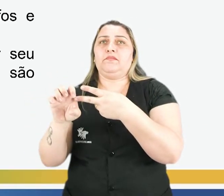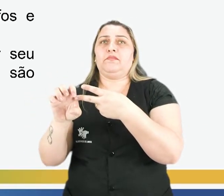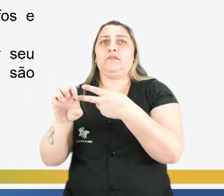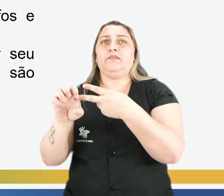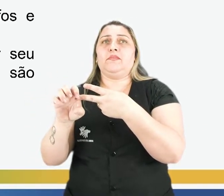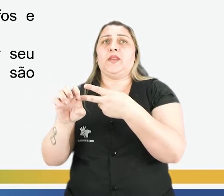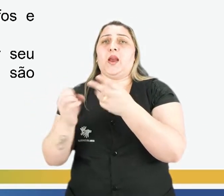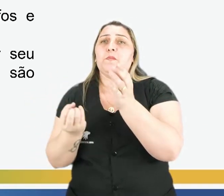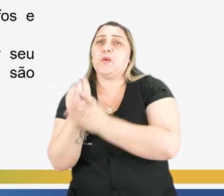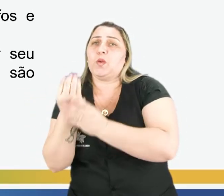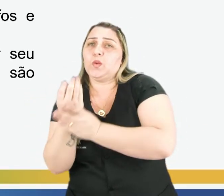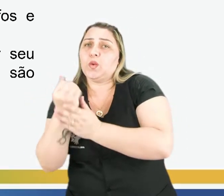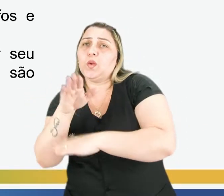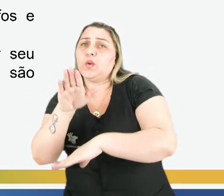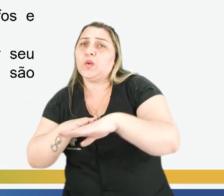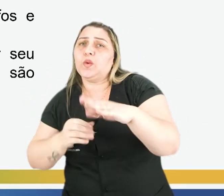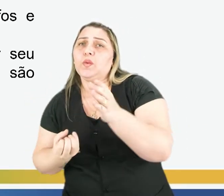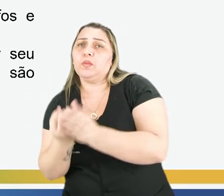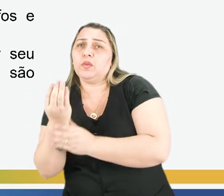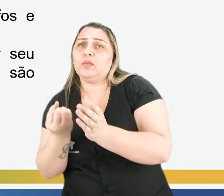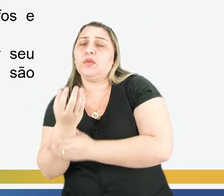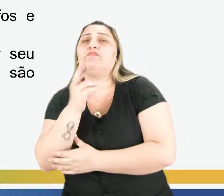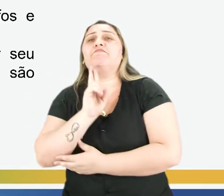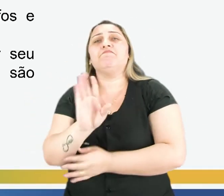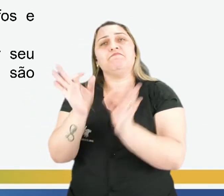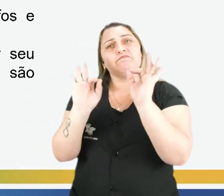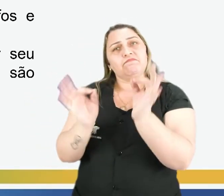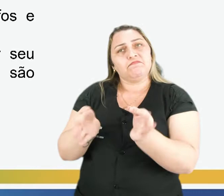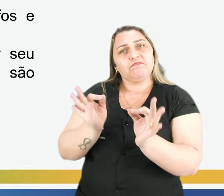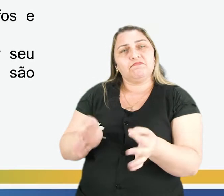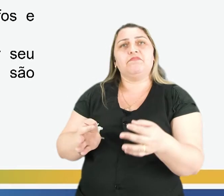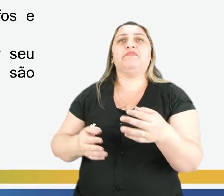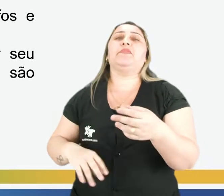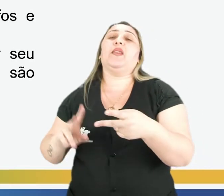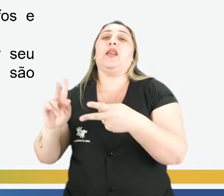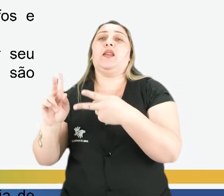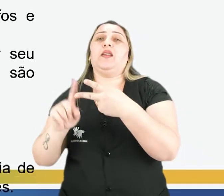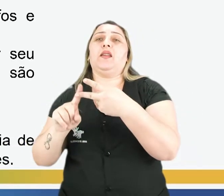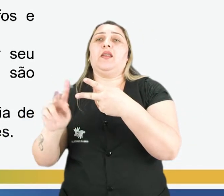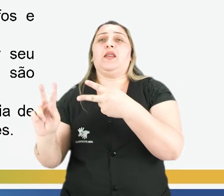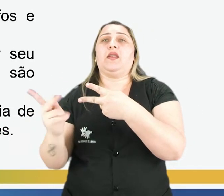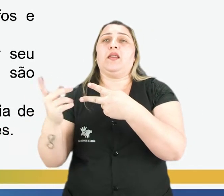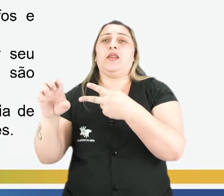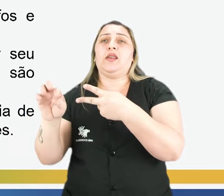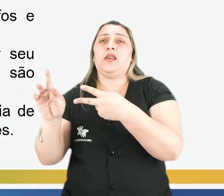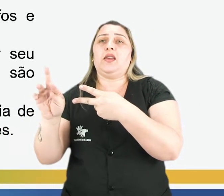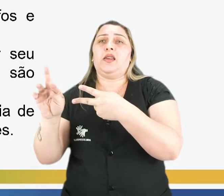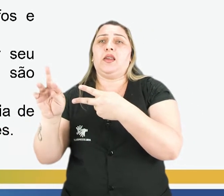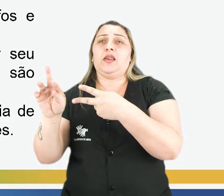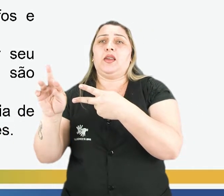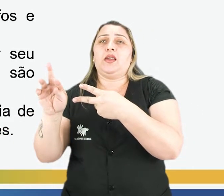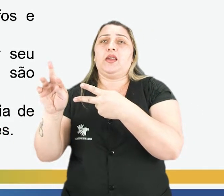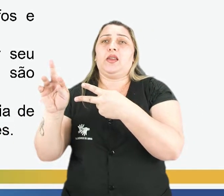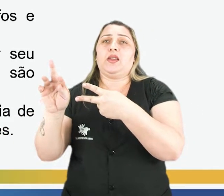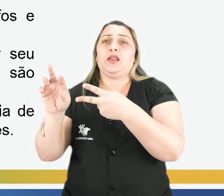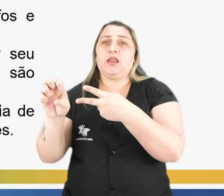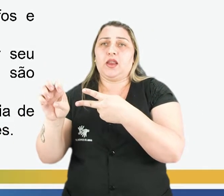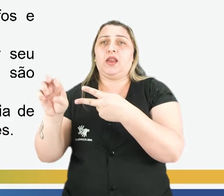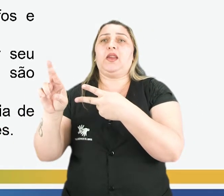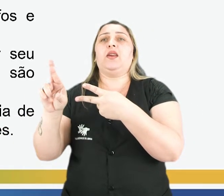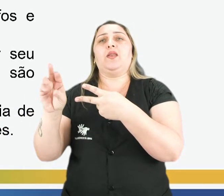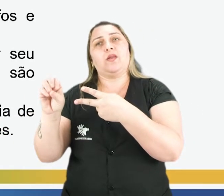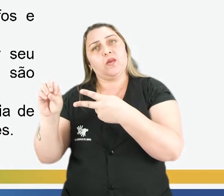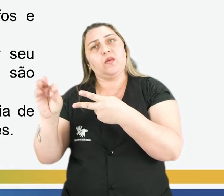de produtores. Isso mesmo, vocês estão respondendo tudo, né, bem certinho. Prestaram bastante atenção. E os